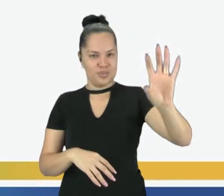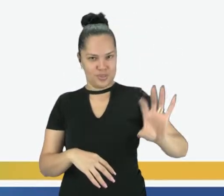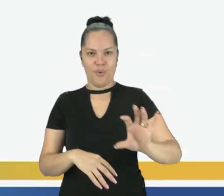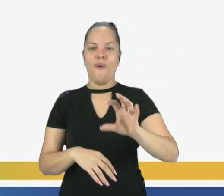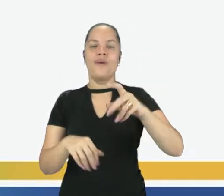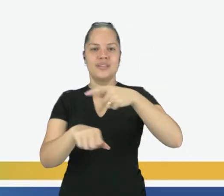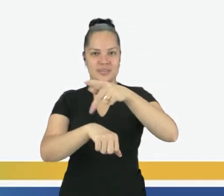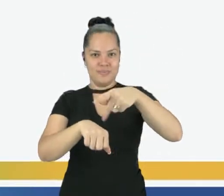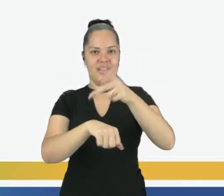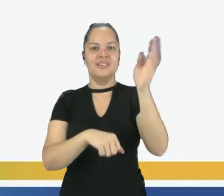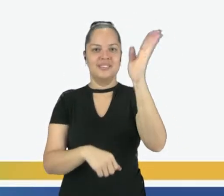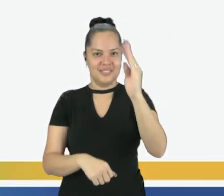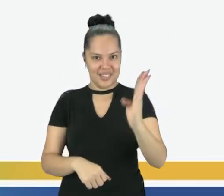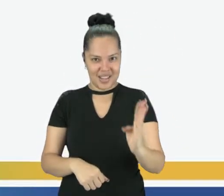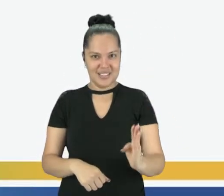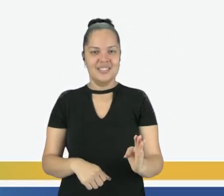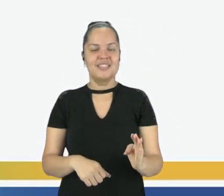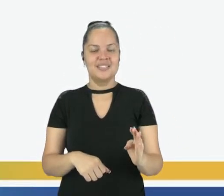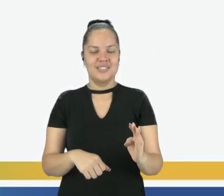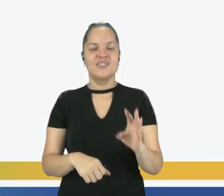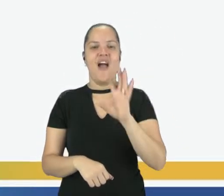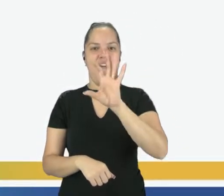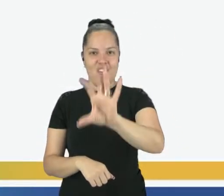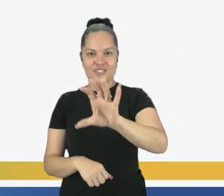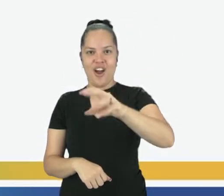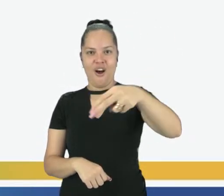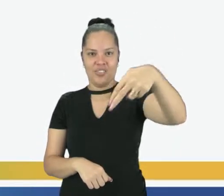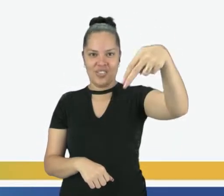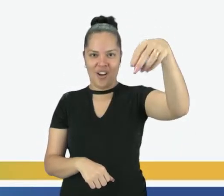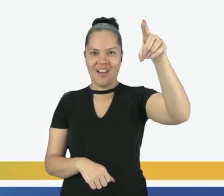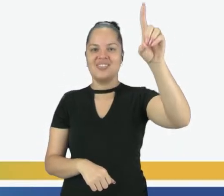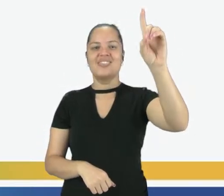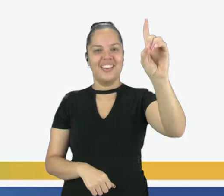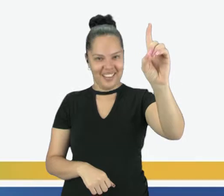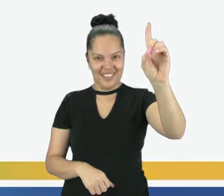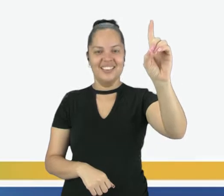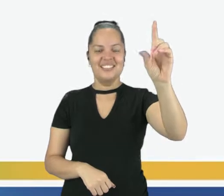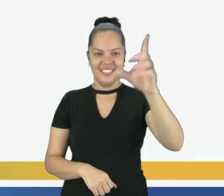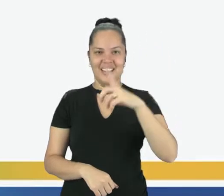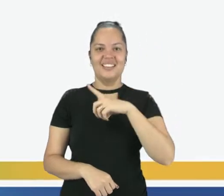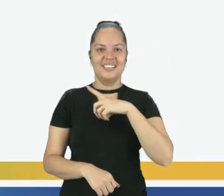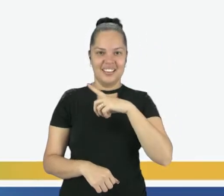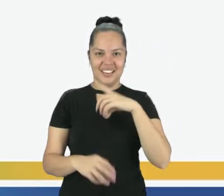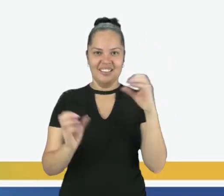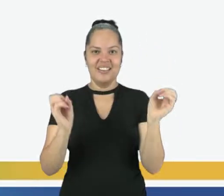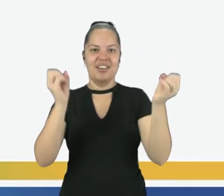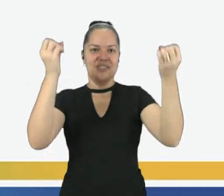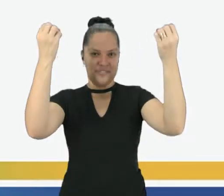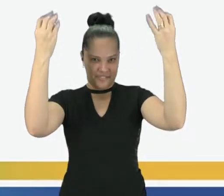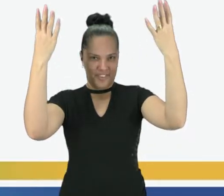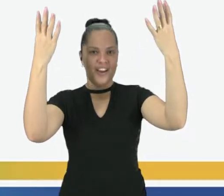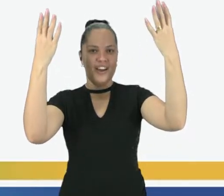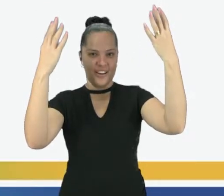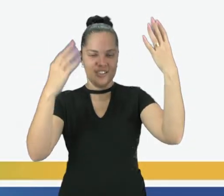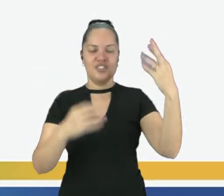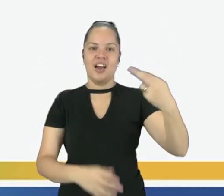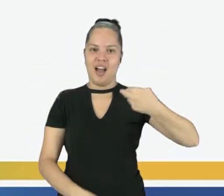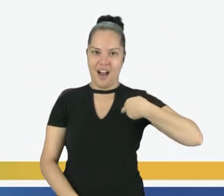Brasil especialmente no nordeste né inicialmente a festa possui uma conotação estritamente